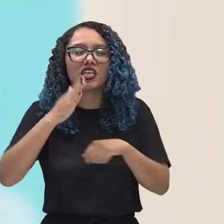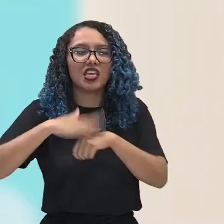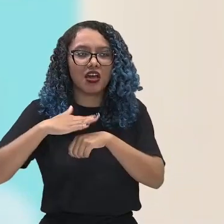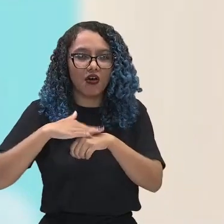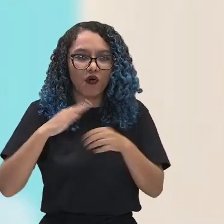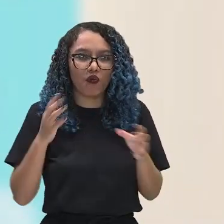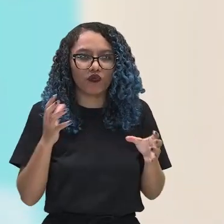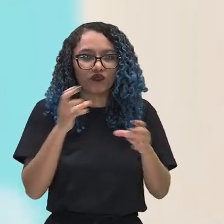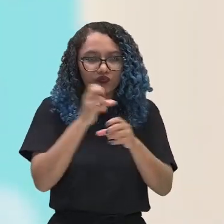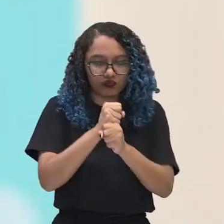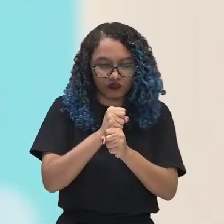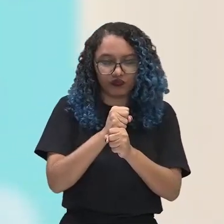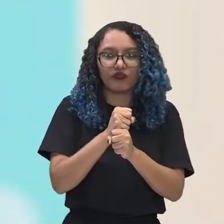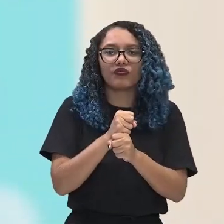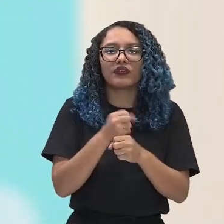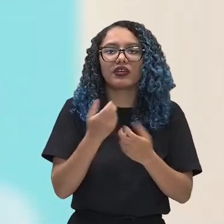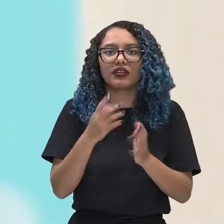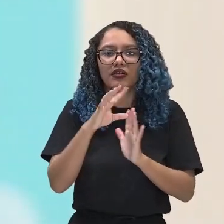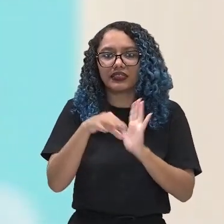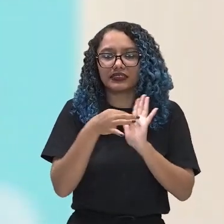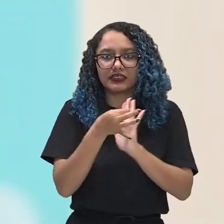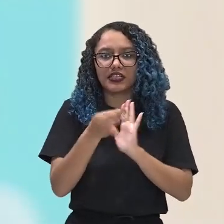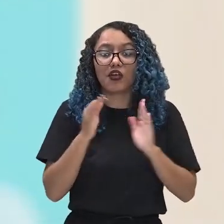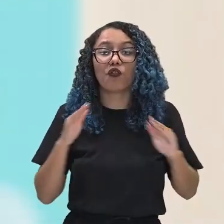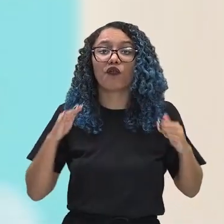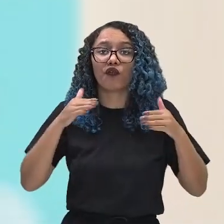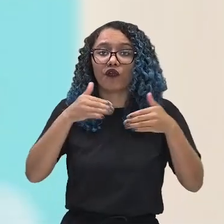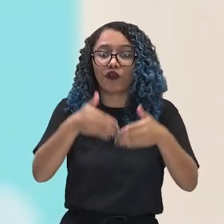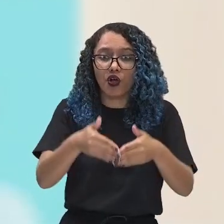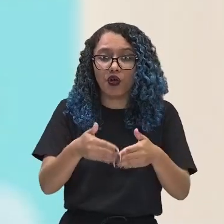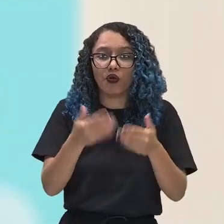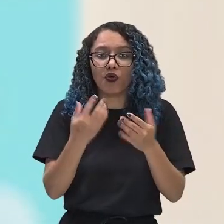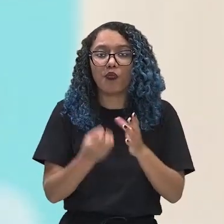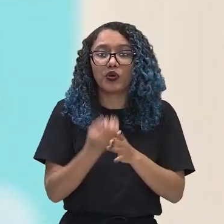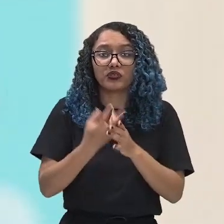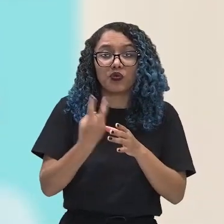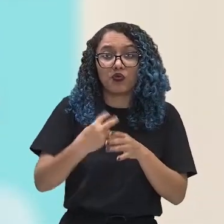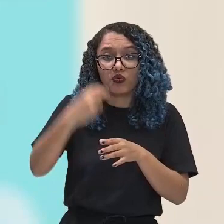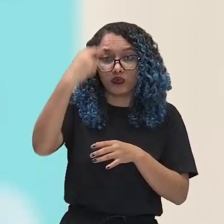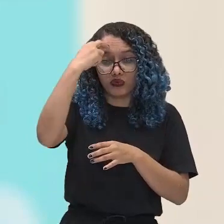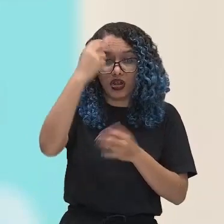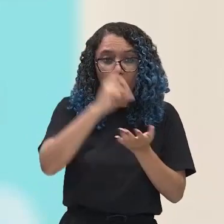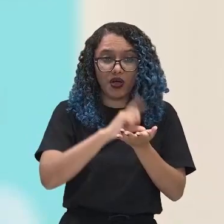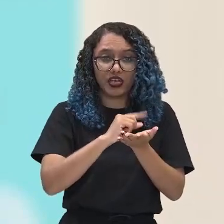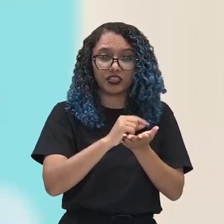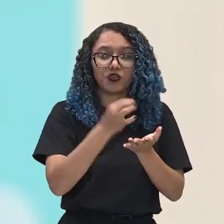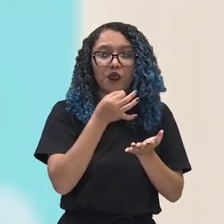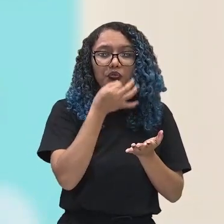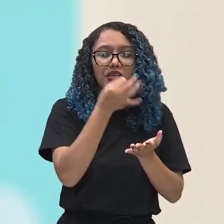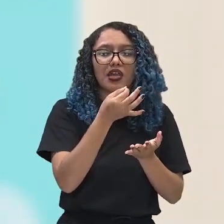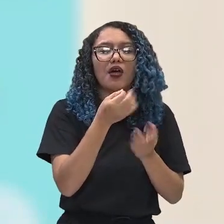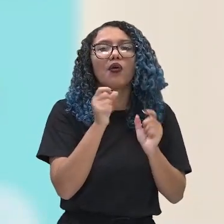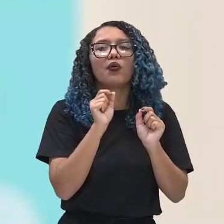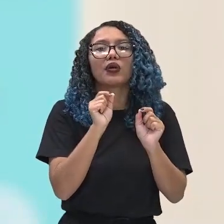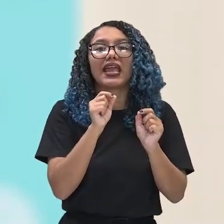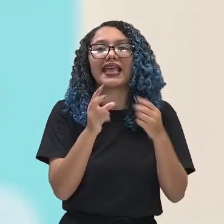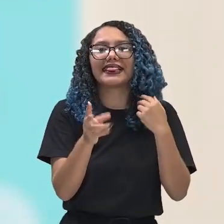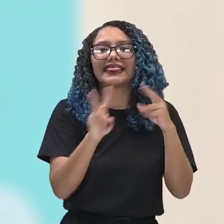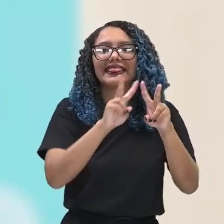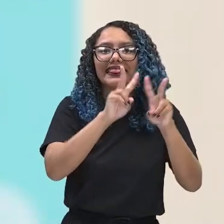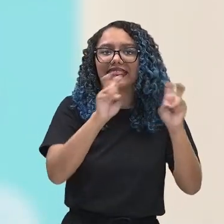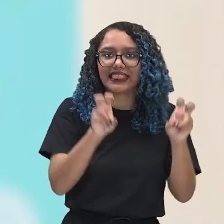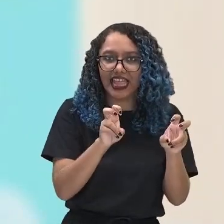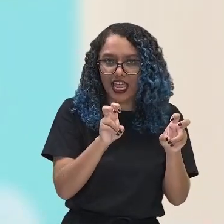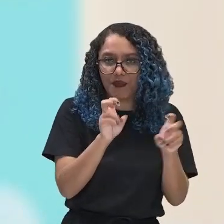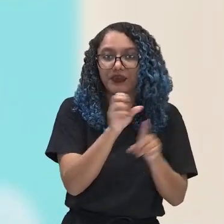crítica é a respeito de um produto cultural. Não confunda com o artigo de opinião, que vai pegar um tema social e vai trabalhar esse